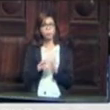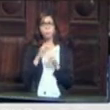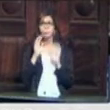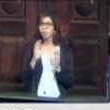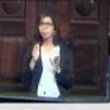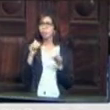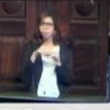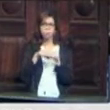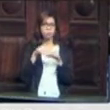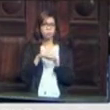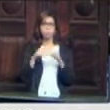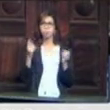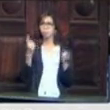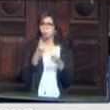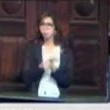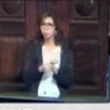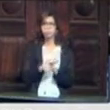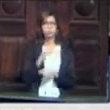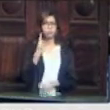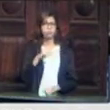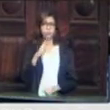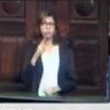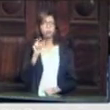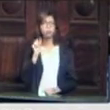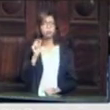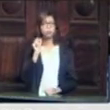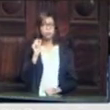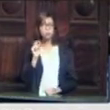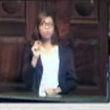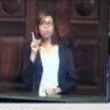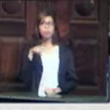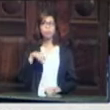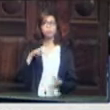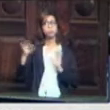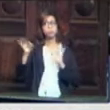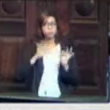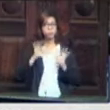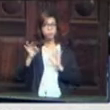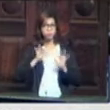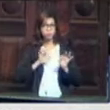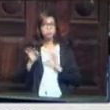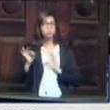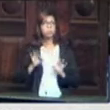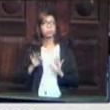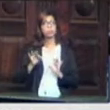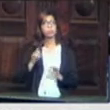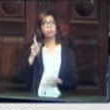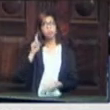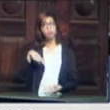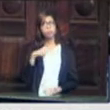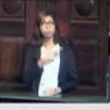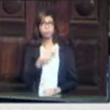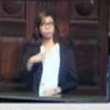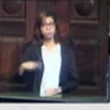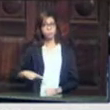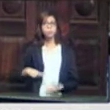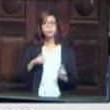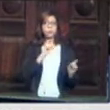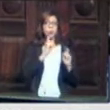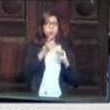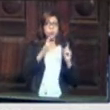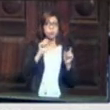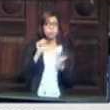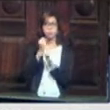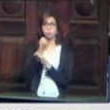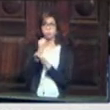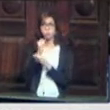direito, é preciso que se esclareça, o voto contrário ao projeto. E, nesse sentido, como presidente da Comissão de Segurança